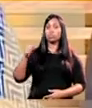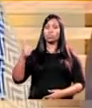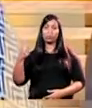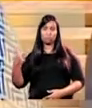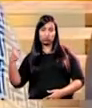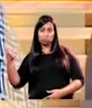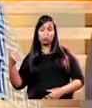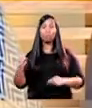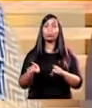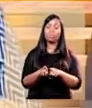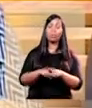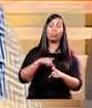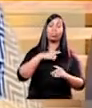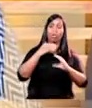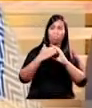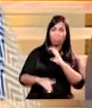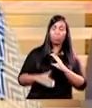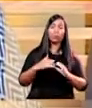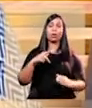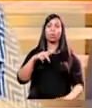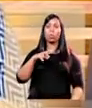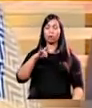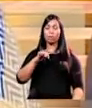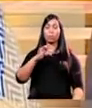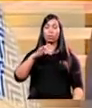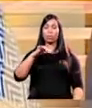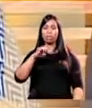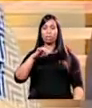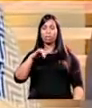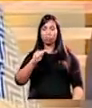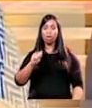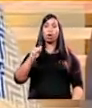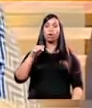3222-5121. Também temos o nosso e-mail,